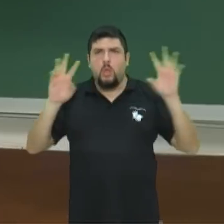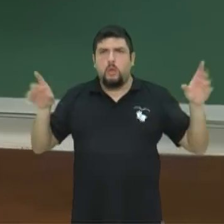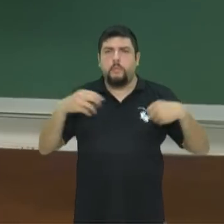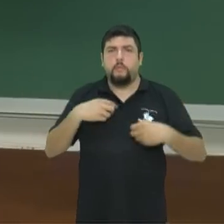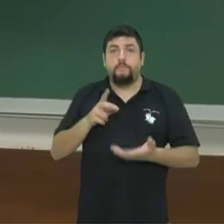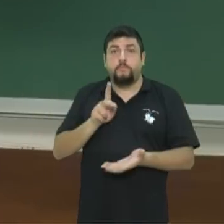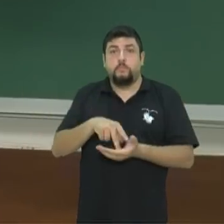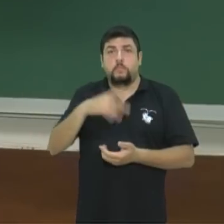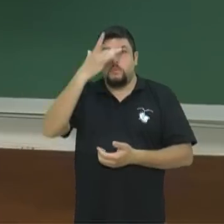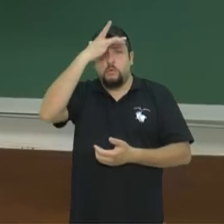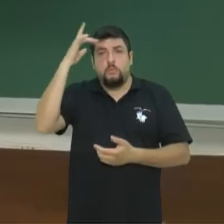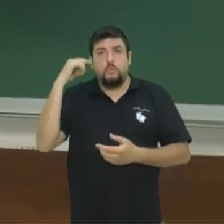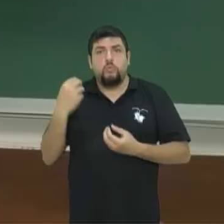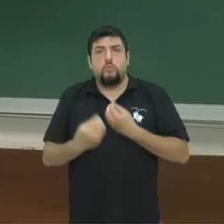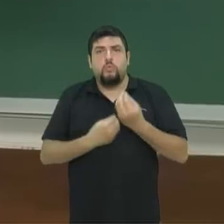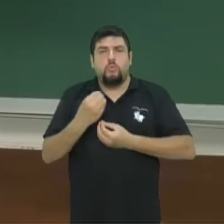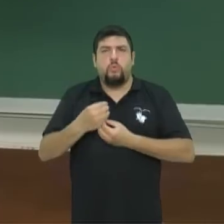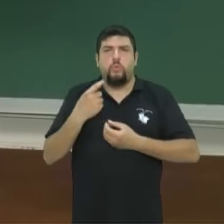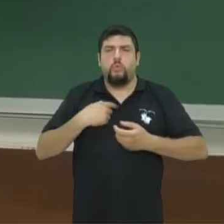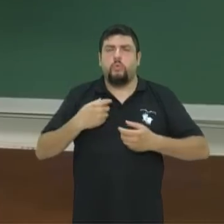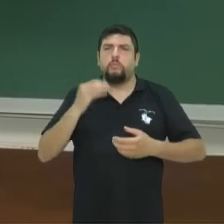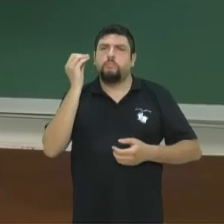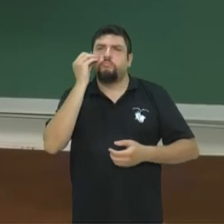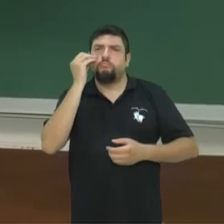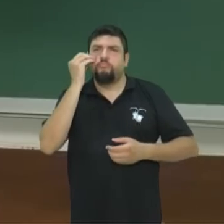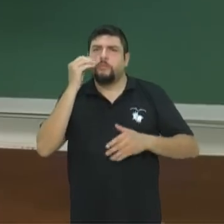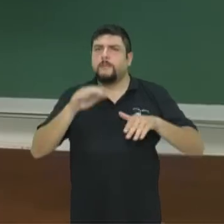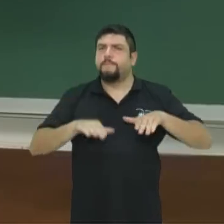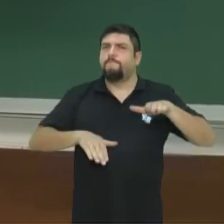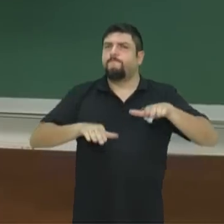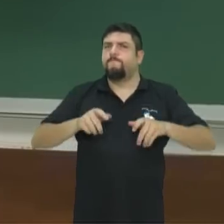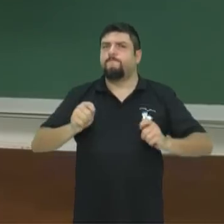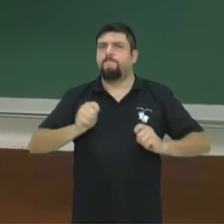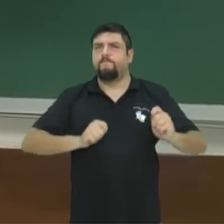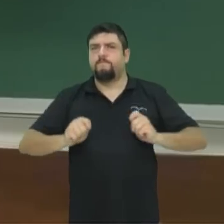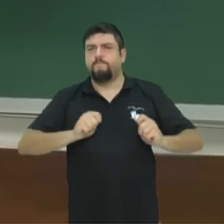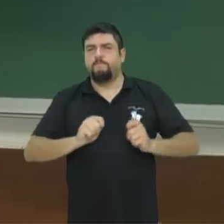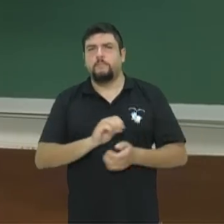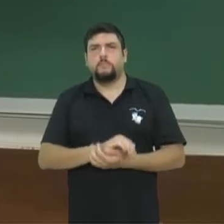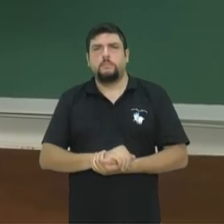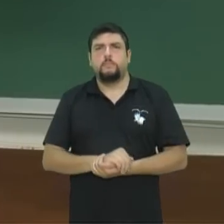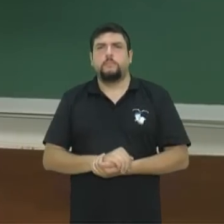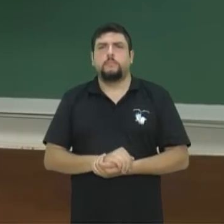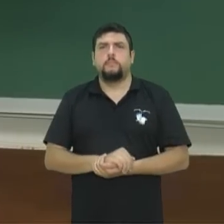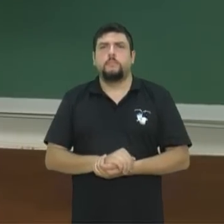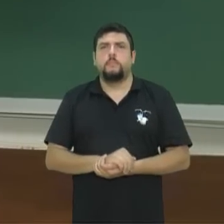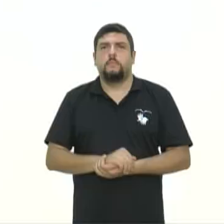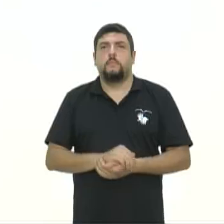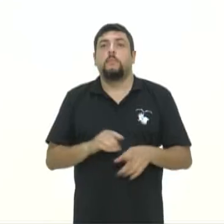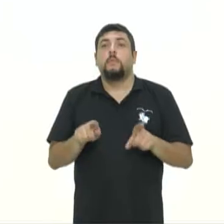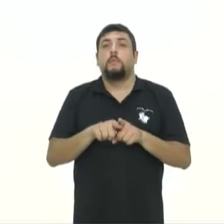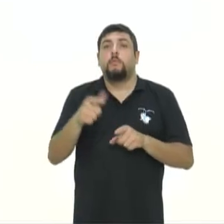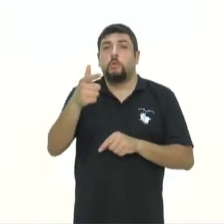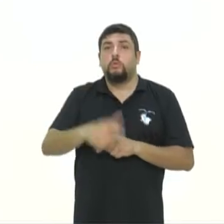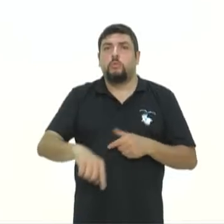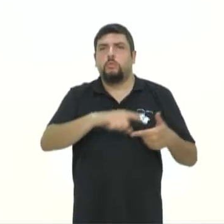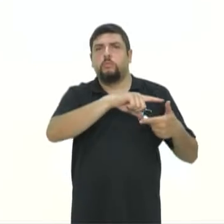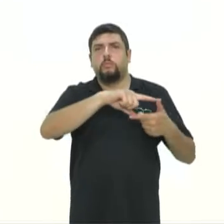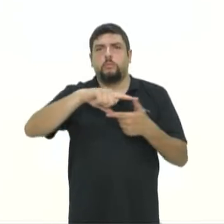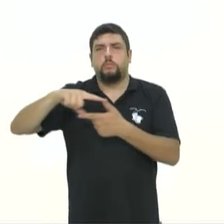que vai buscar esse equilíbrio financeiro para não se sentirem dessa forma. Aqui a gente tem mais uma tirinha, observem aqui,